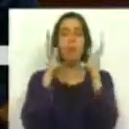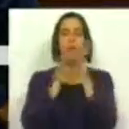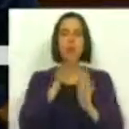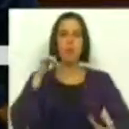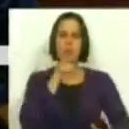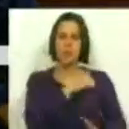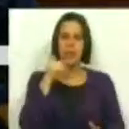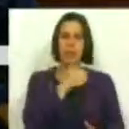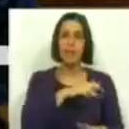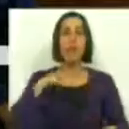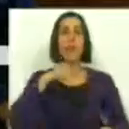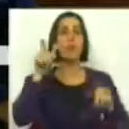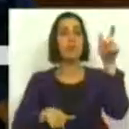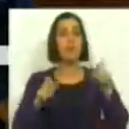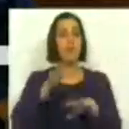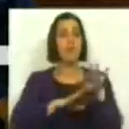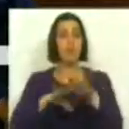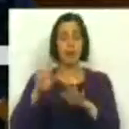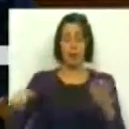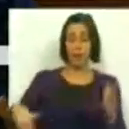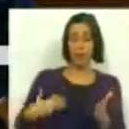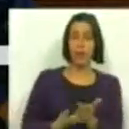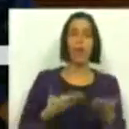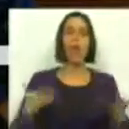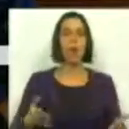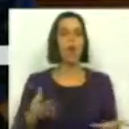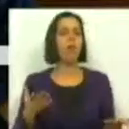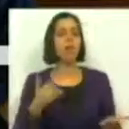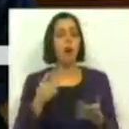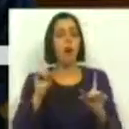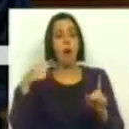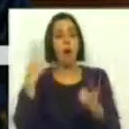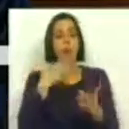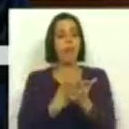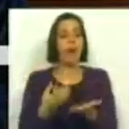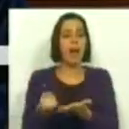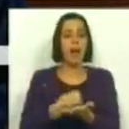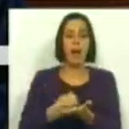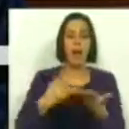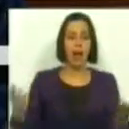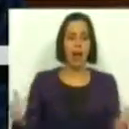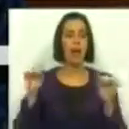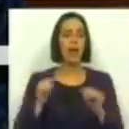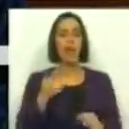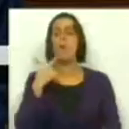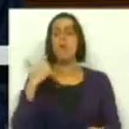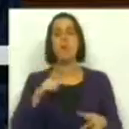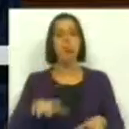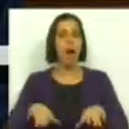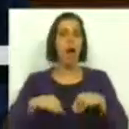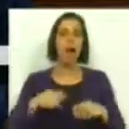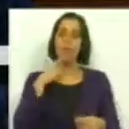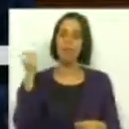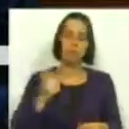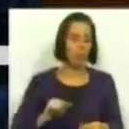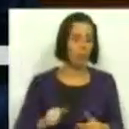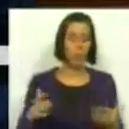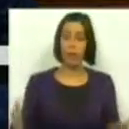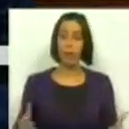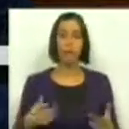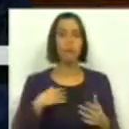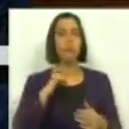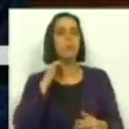os sacrifícios que os portugueses têm feito até agora, de nada teriam servido. E é isso que não podemos admitir, nem